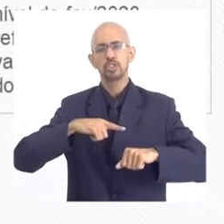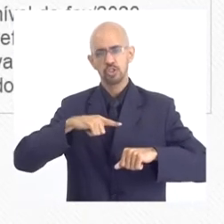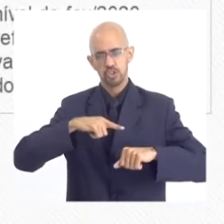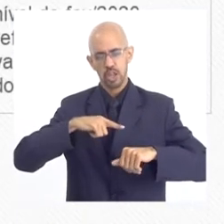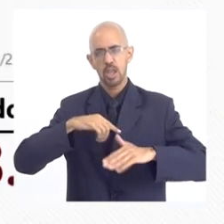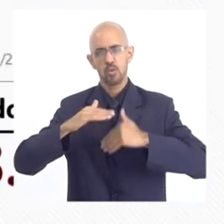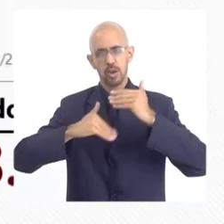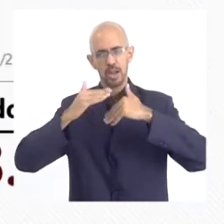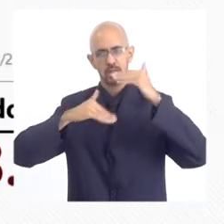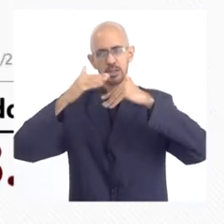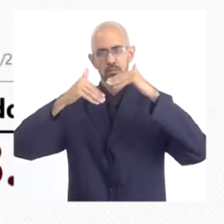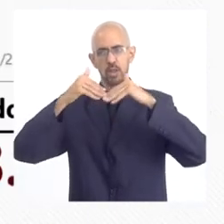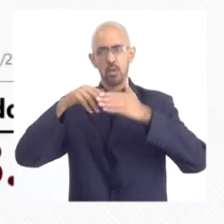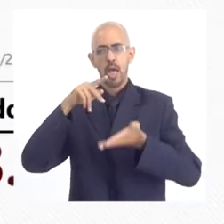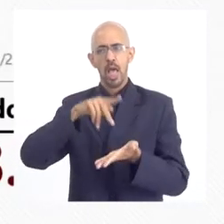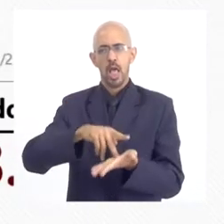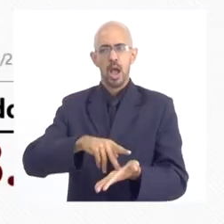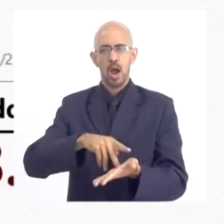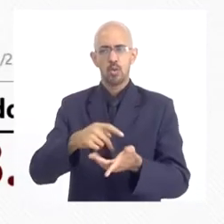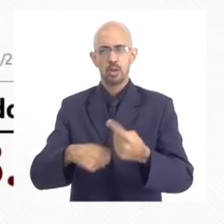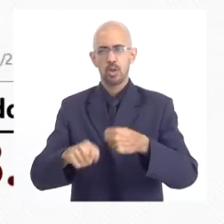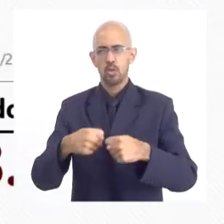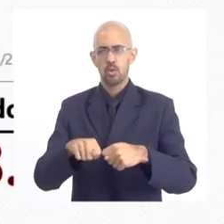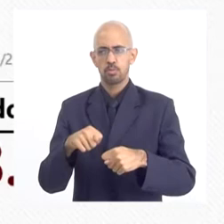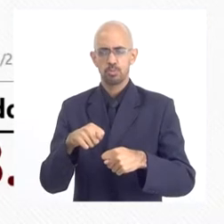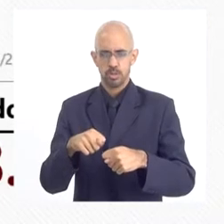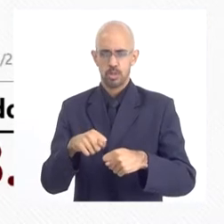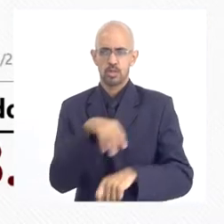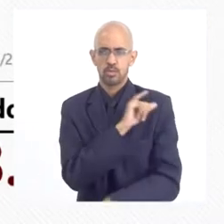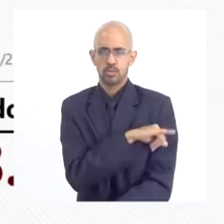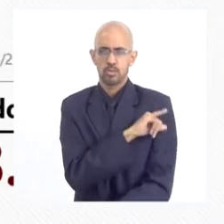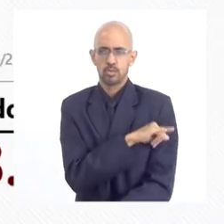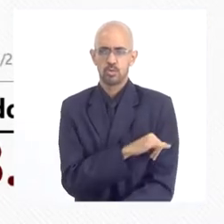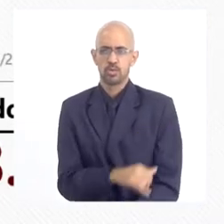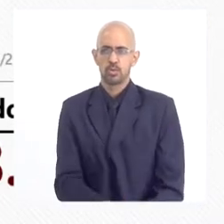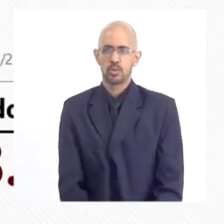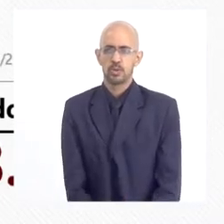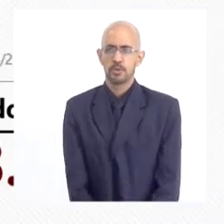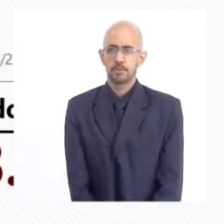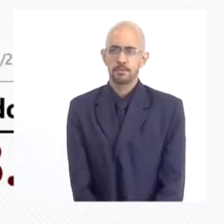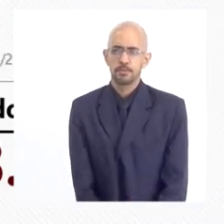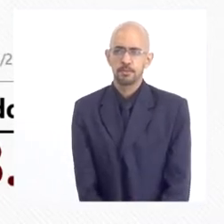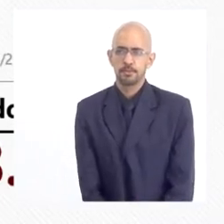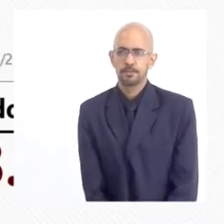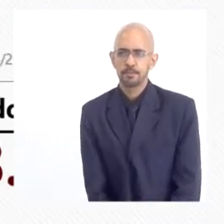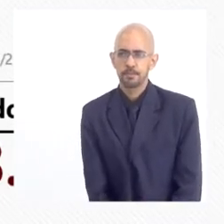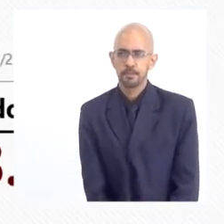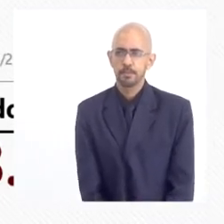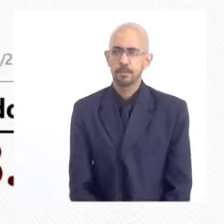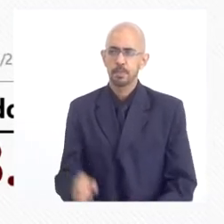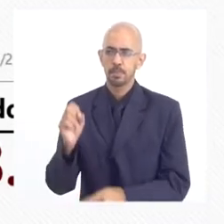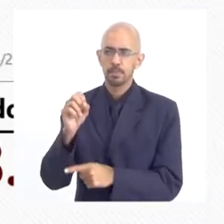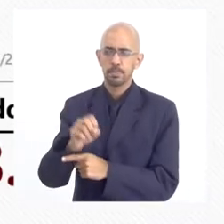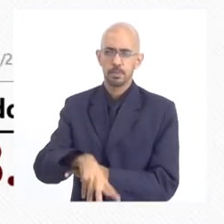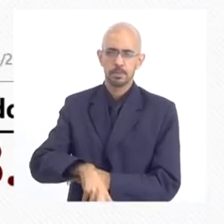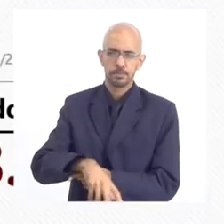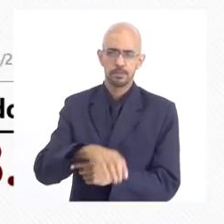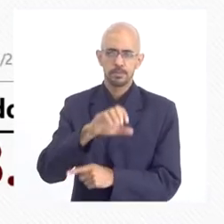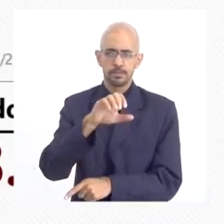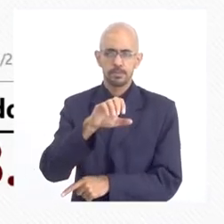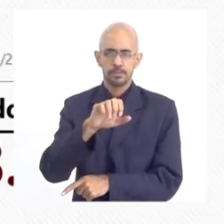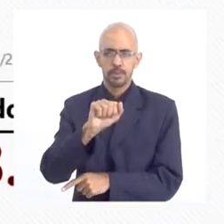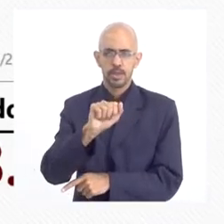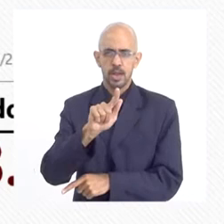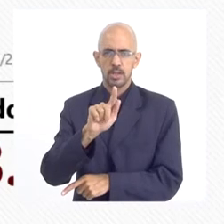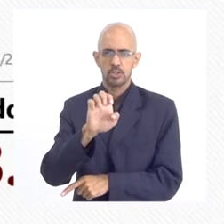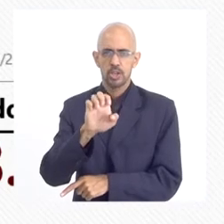economia fluminense. Aí é um saldo de contratações do CAGED,